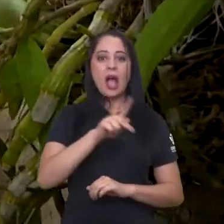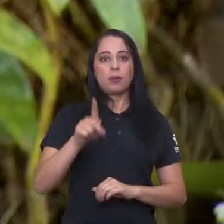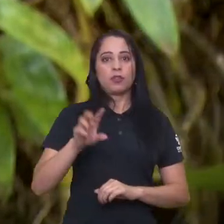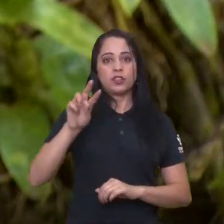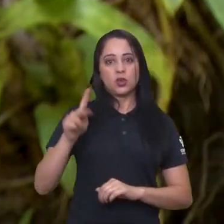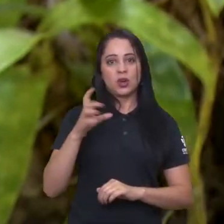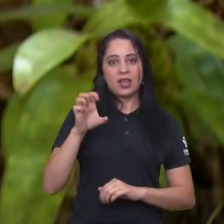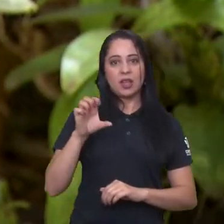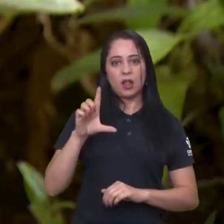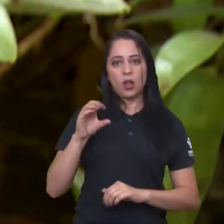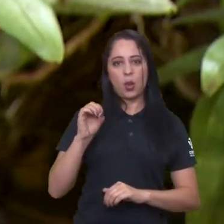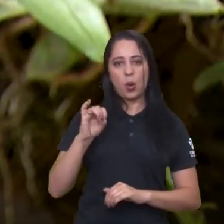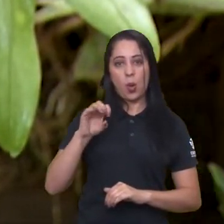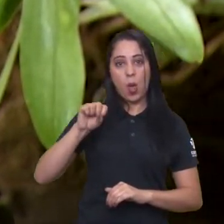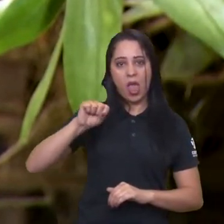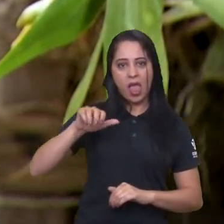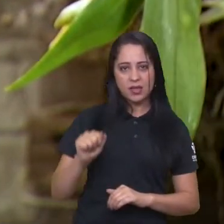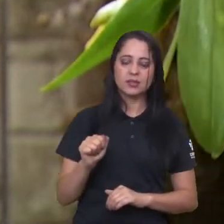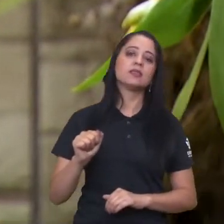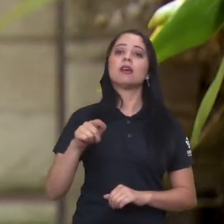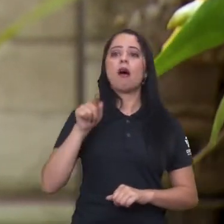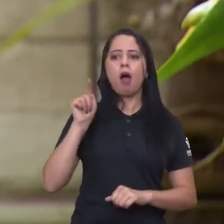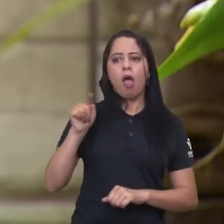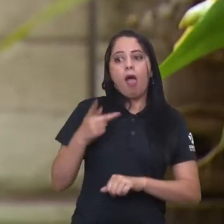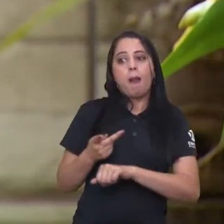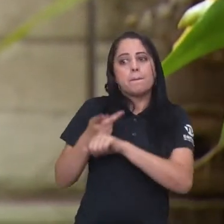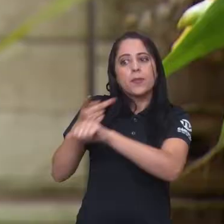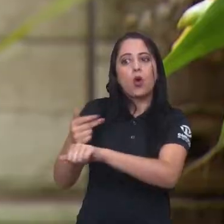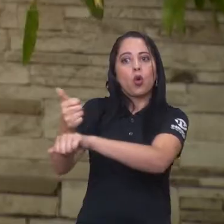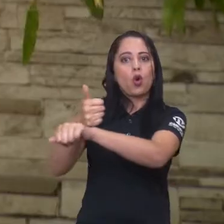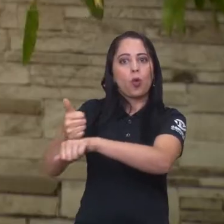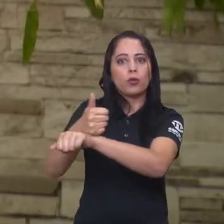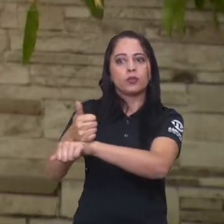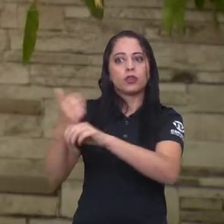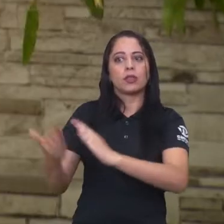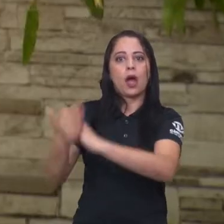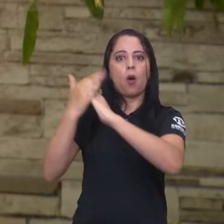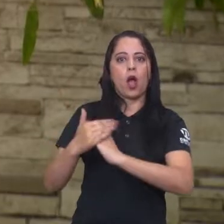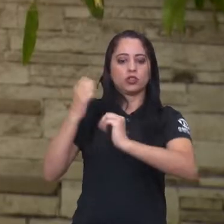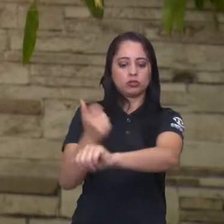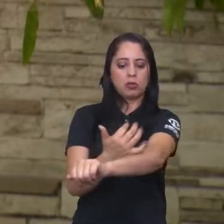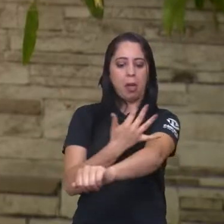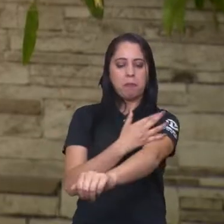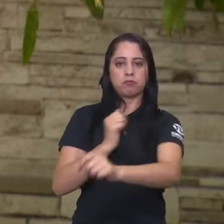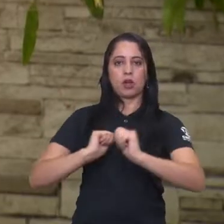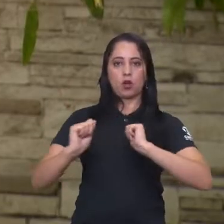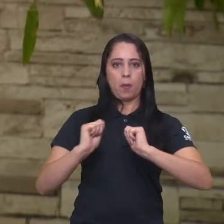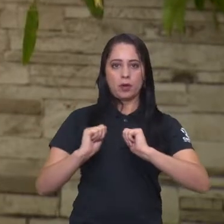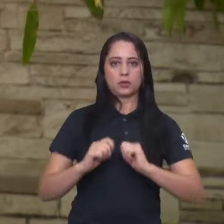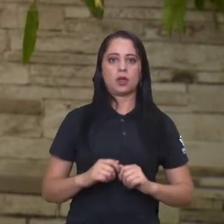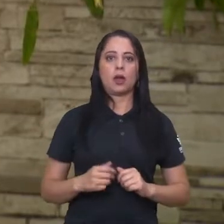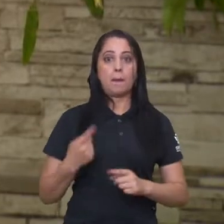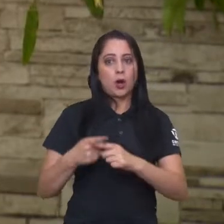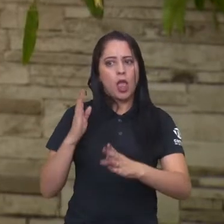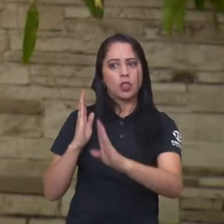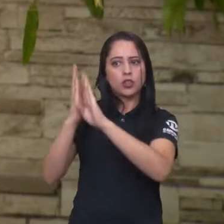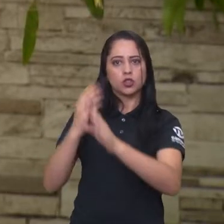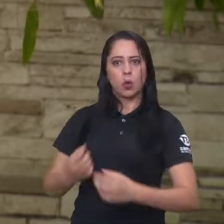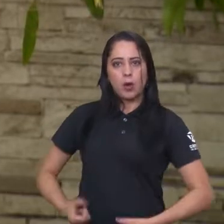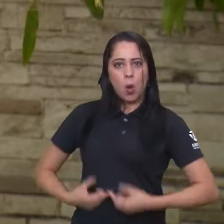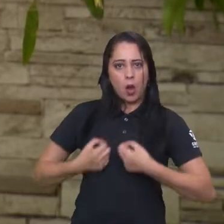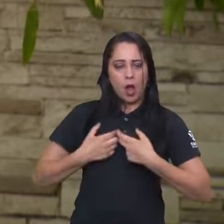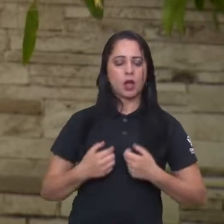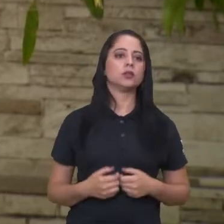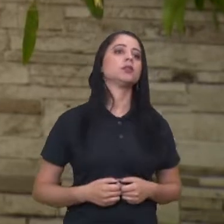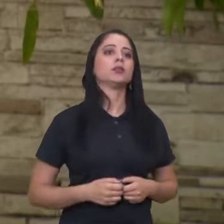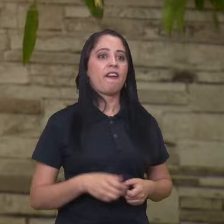desenvolver a inteligência emocional assim que descobriu um câncer de mama. Porque não foi fácil enfrentar a quimioterapia, a radioterapia,